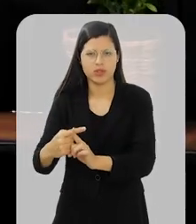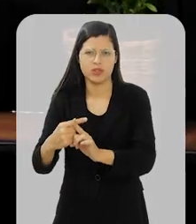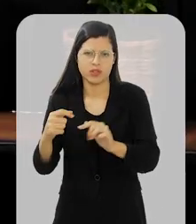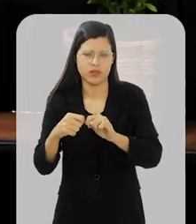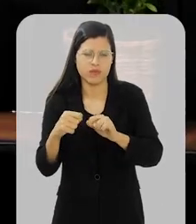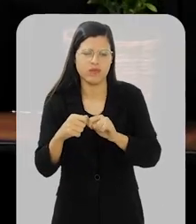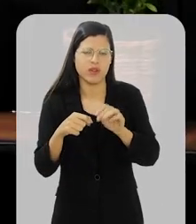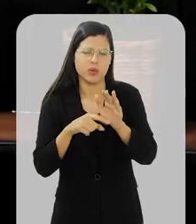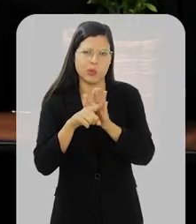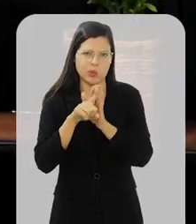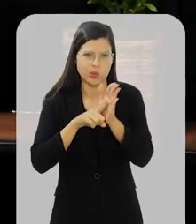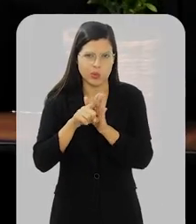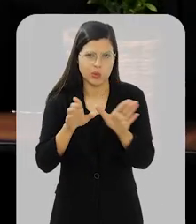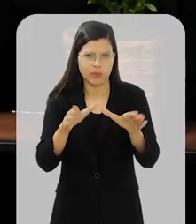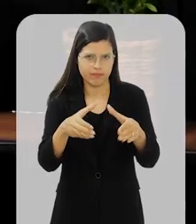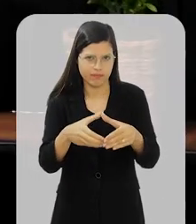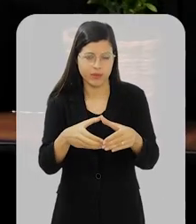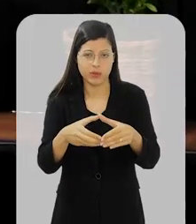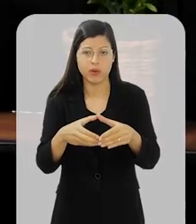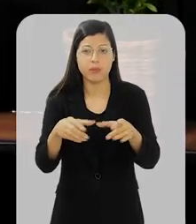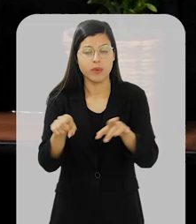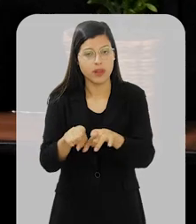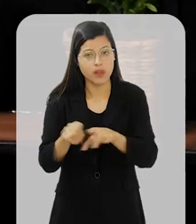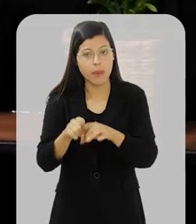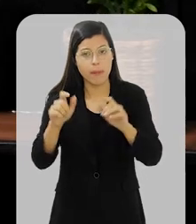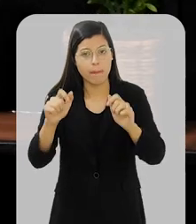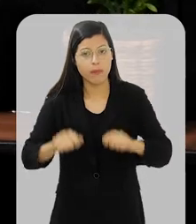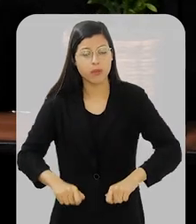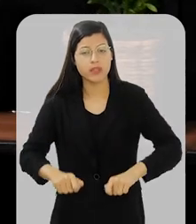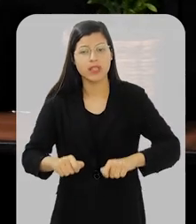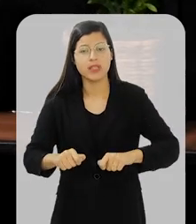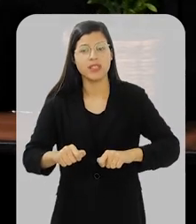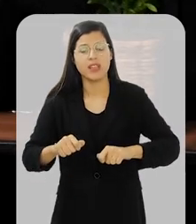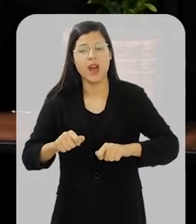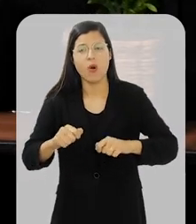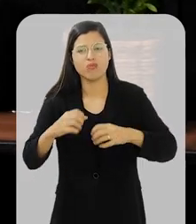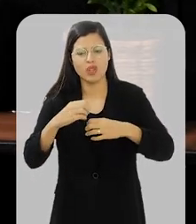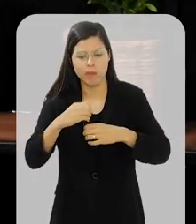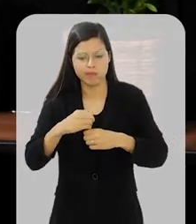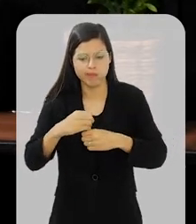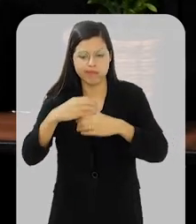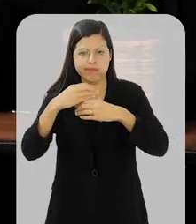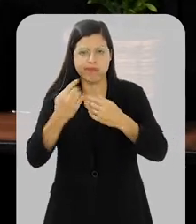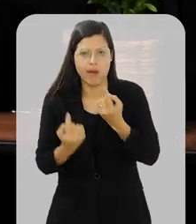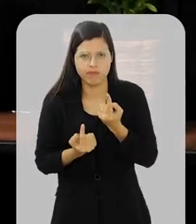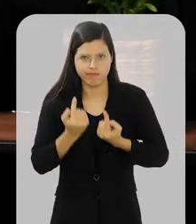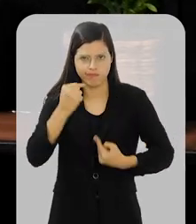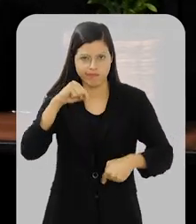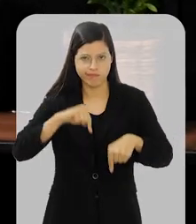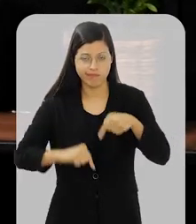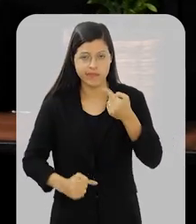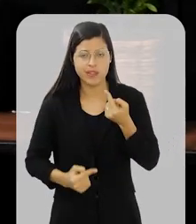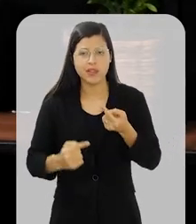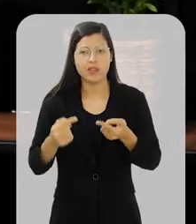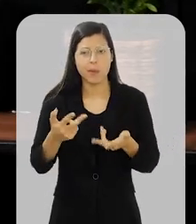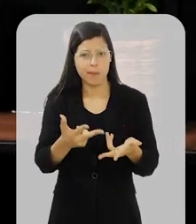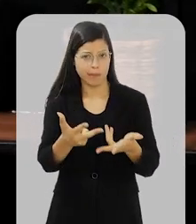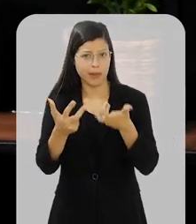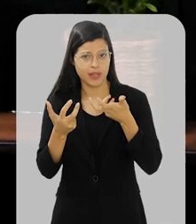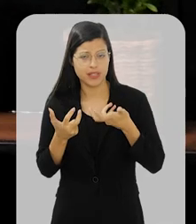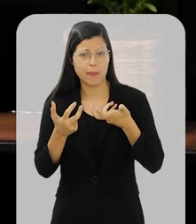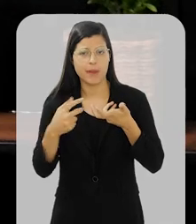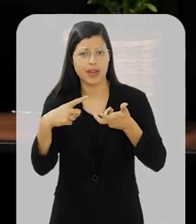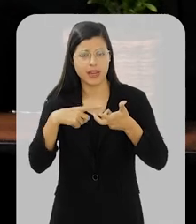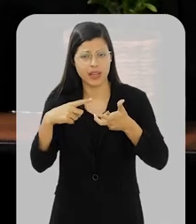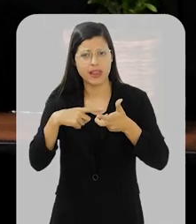e também identificou que ele tem o maior potencial vasodilatador. Então, a partir de observar que ele tem o maior conteúdo da substância